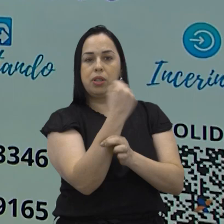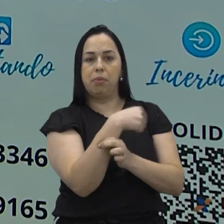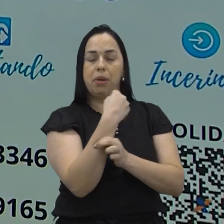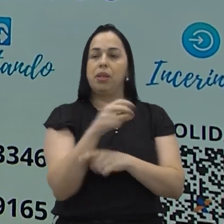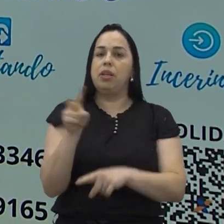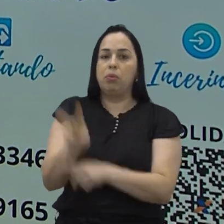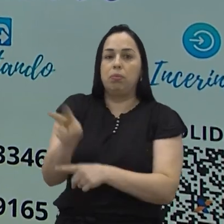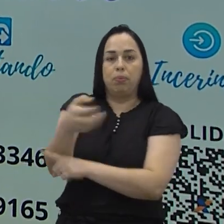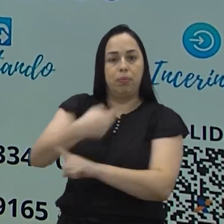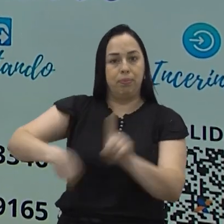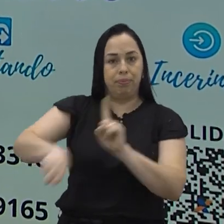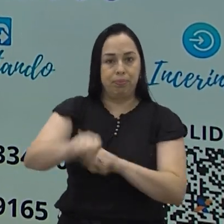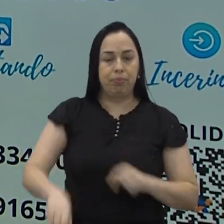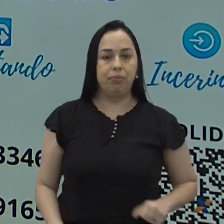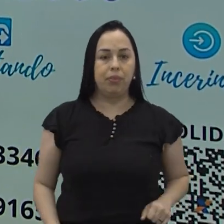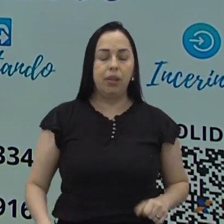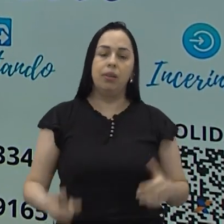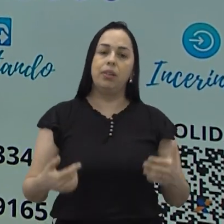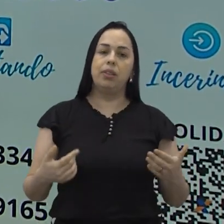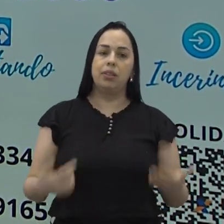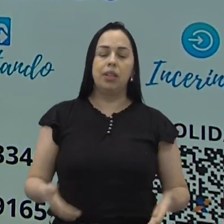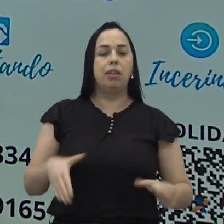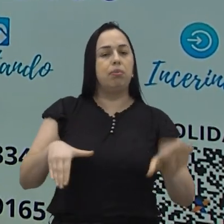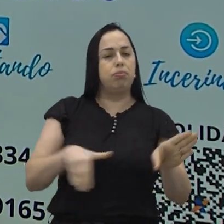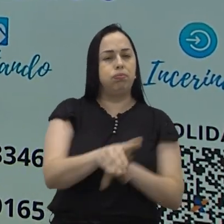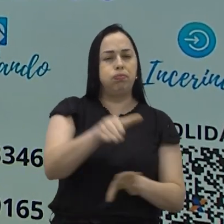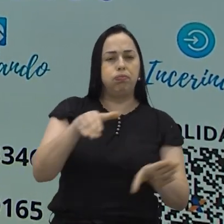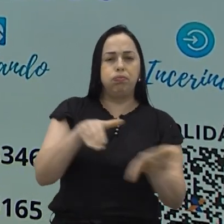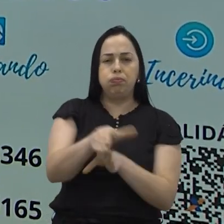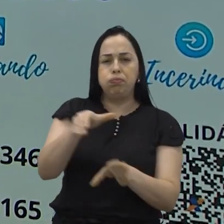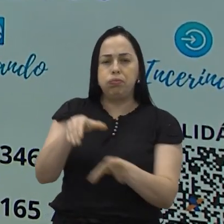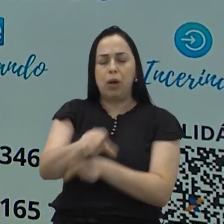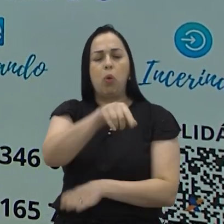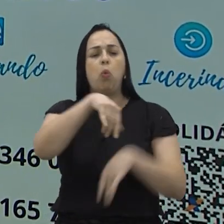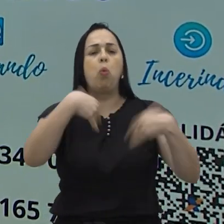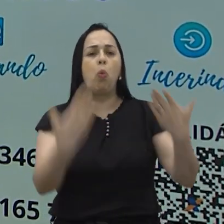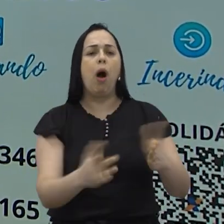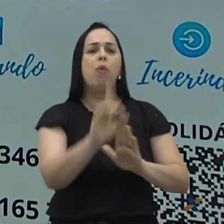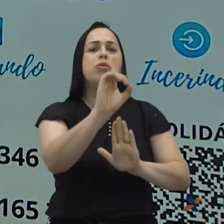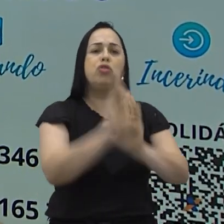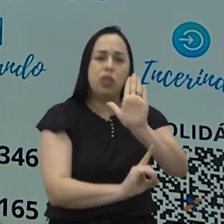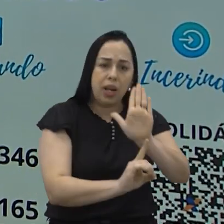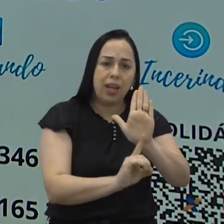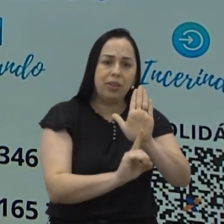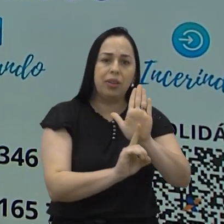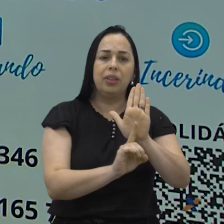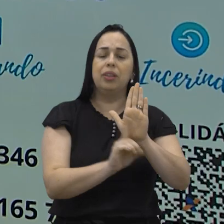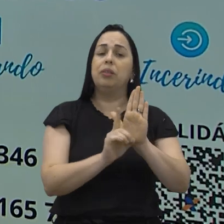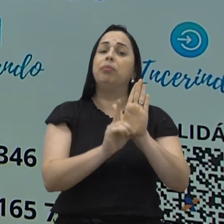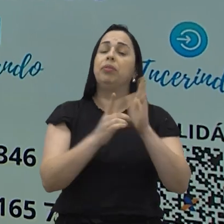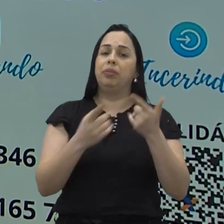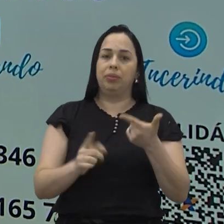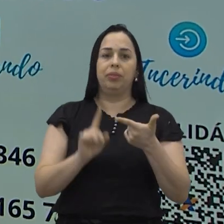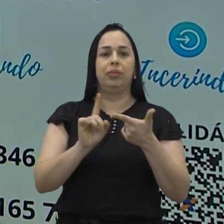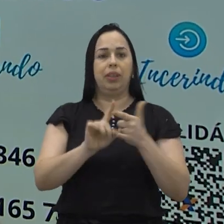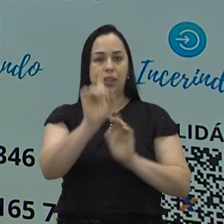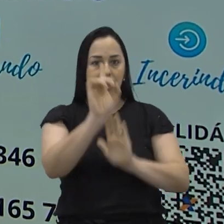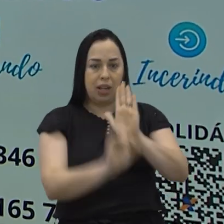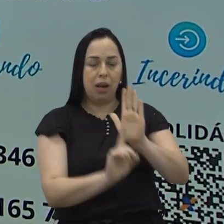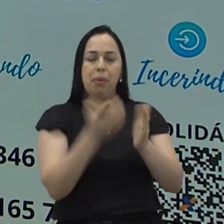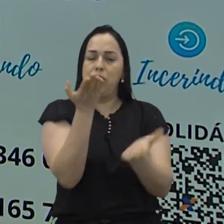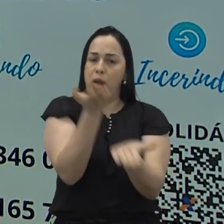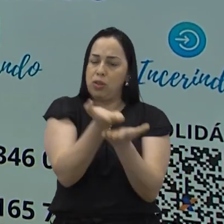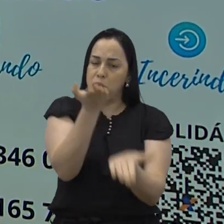social. A necessidade de você orientar ela, o que ela tem de direito, procurar o que tem de direito, ter direito